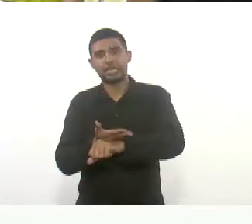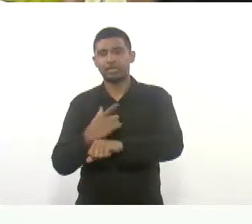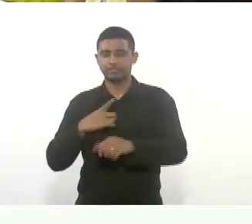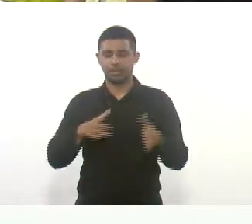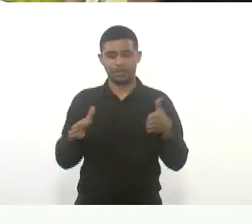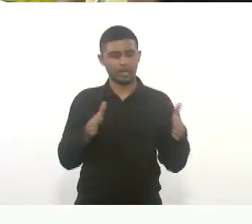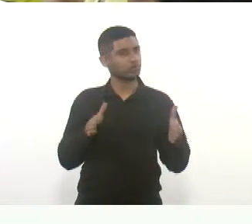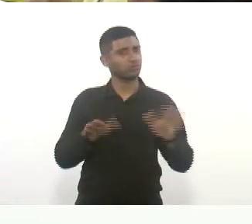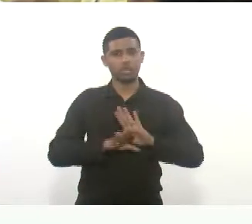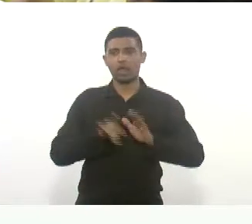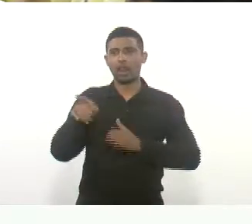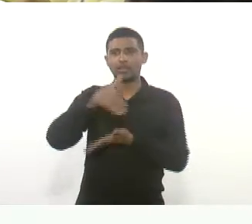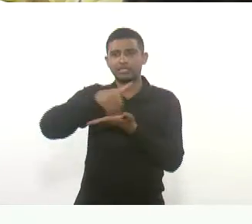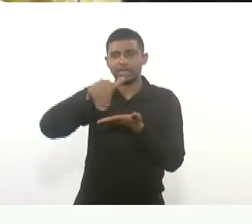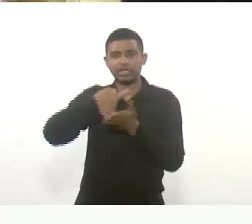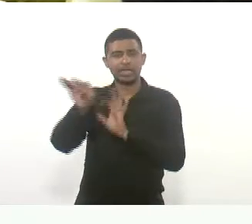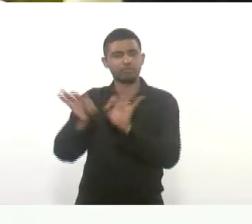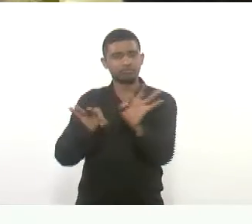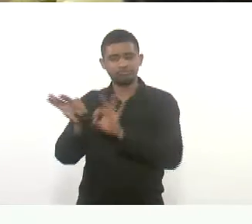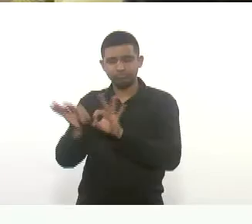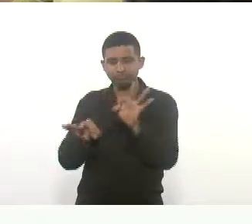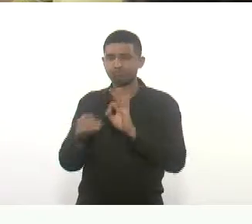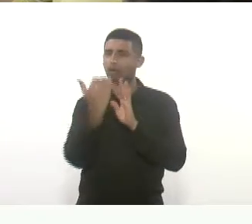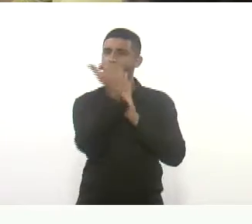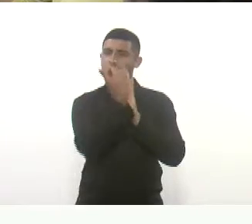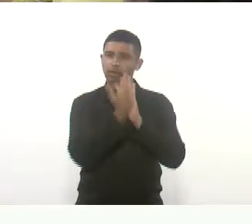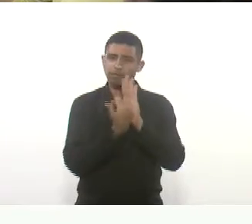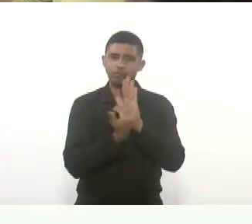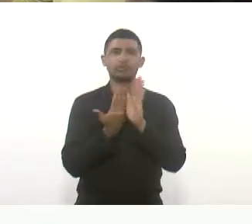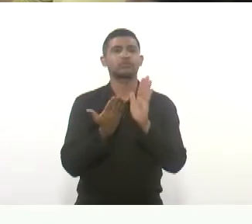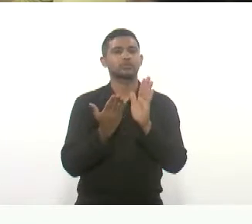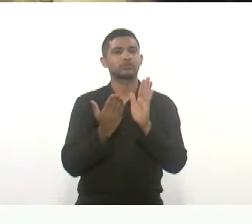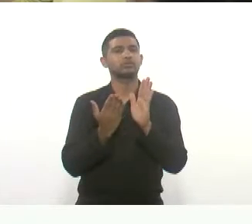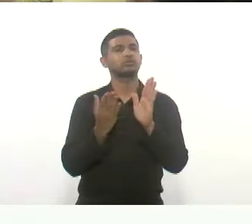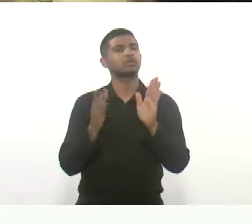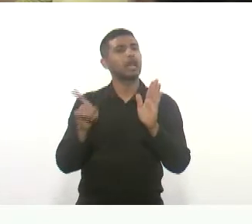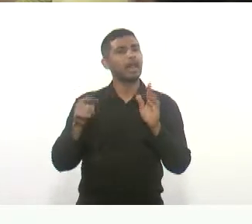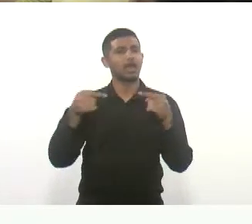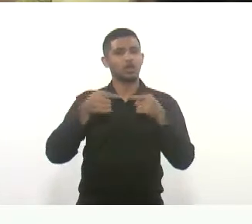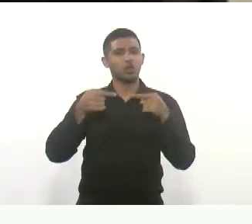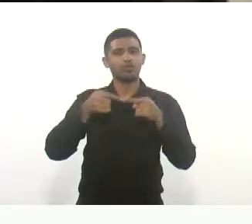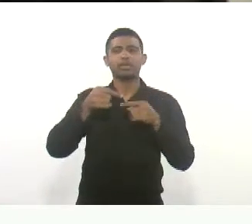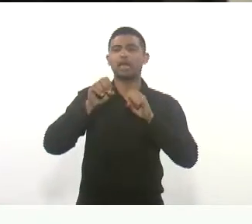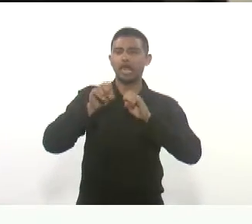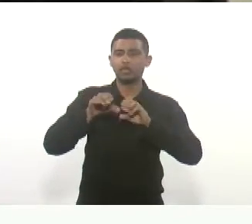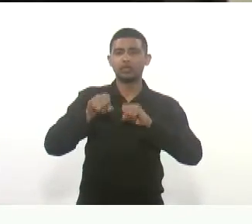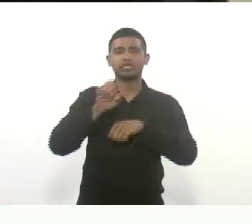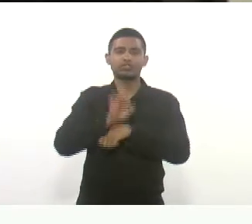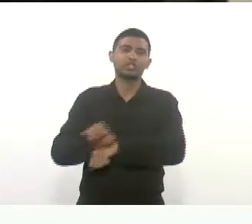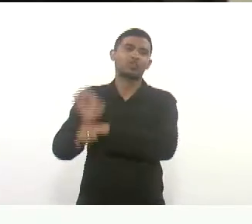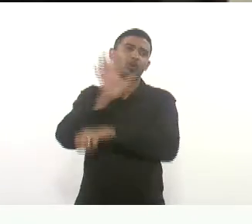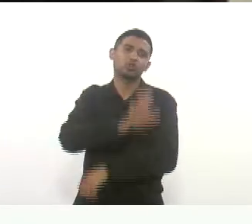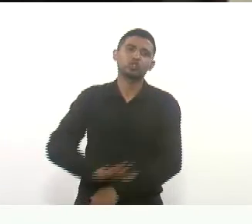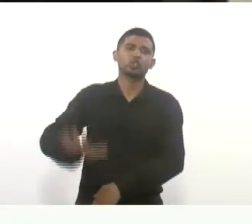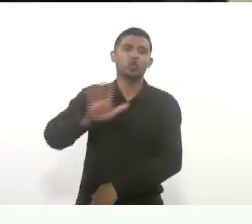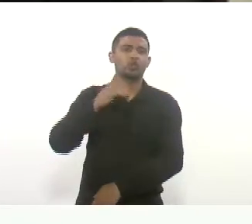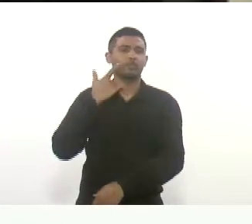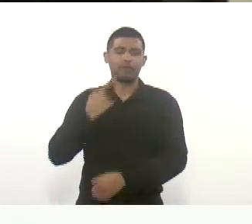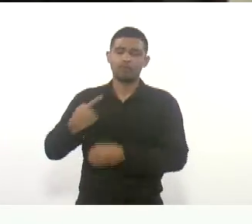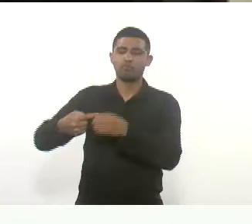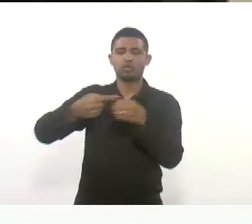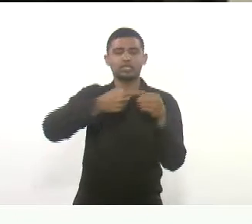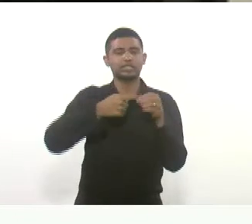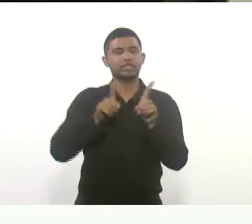A secretaria que montou esse cronograma e esse recorte é da educação estadual como um todo, né? Município